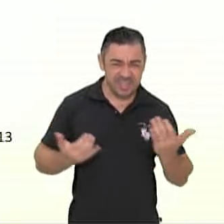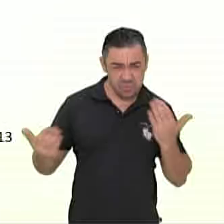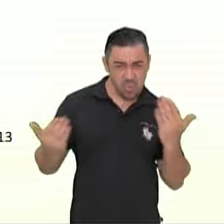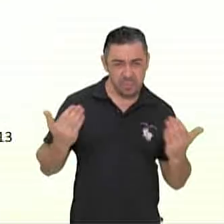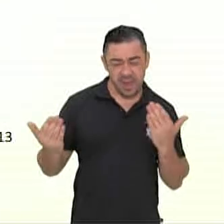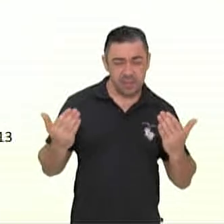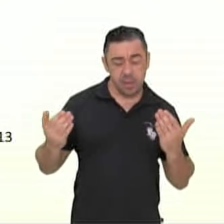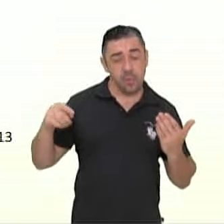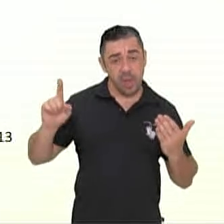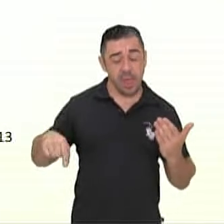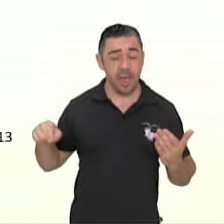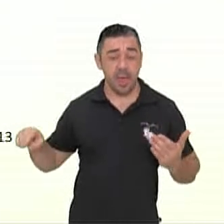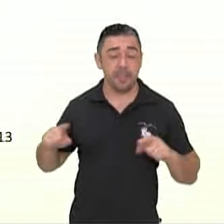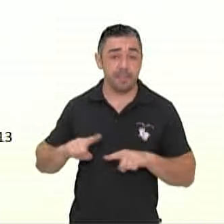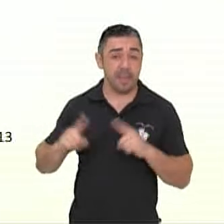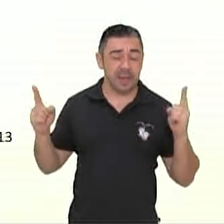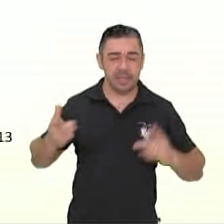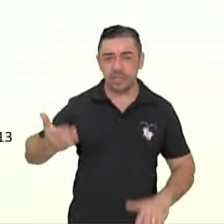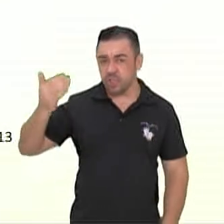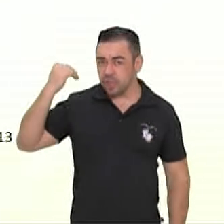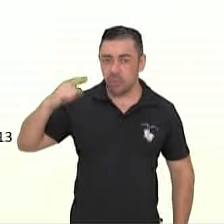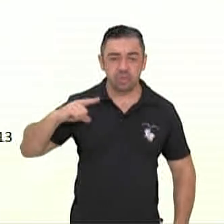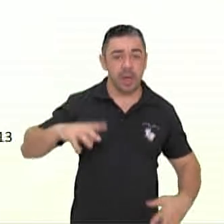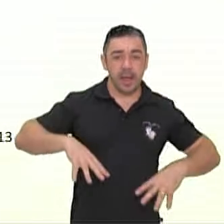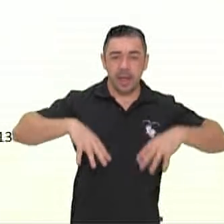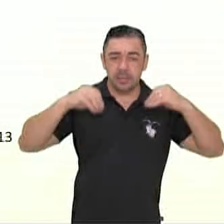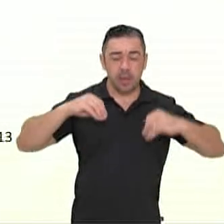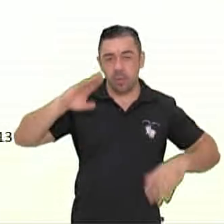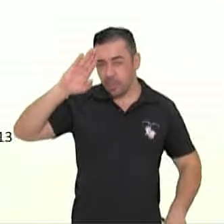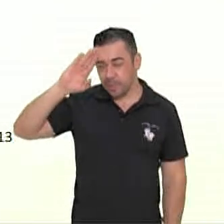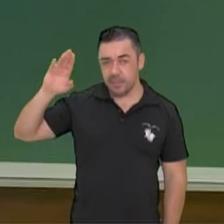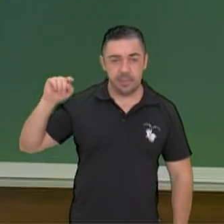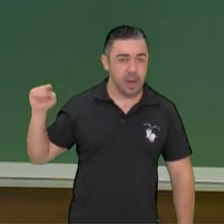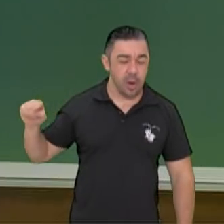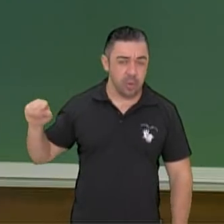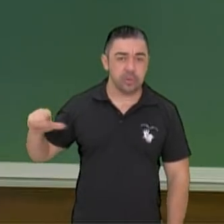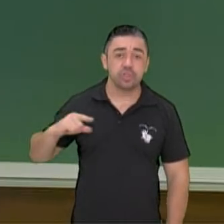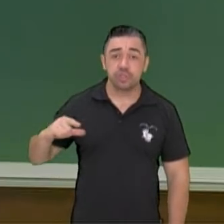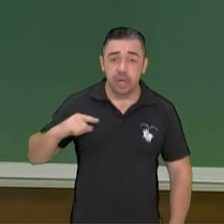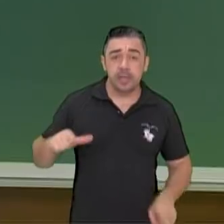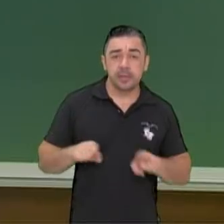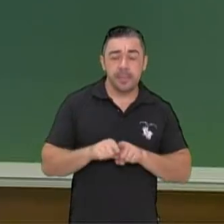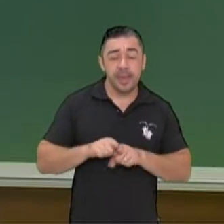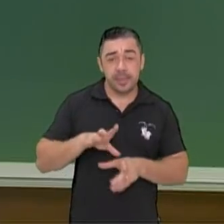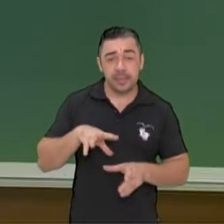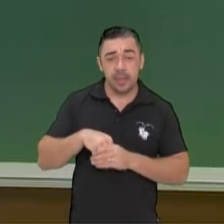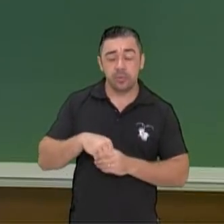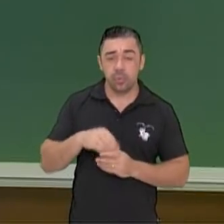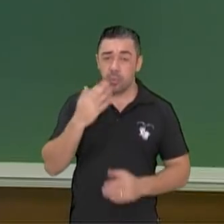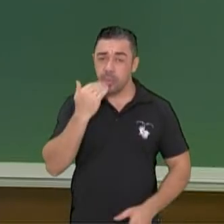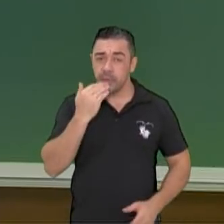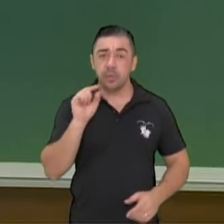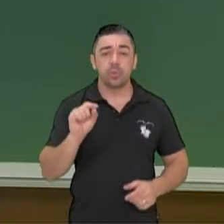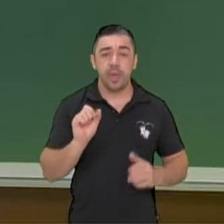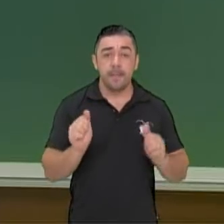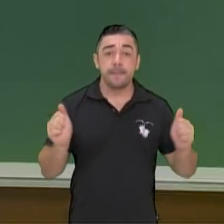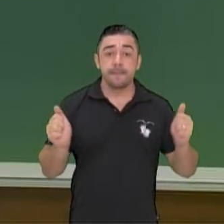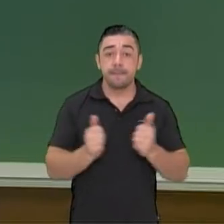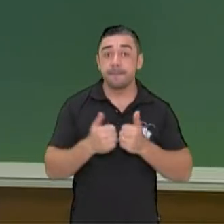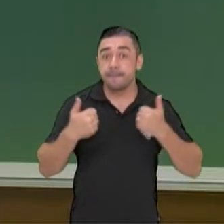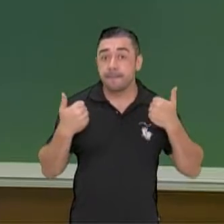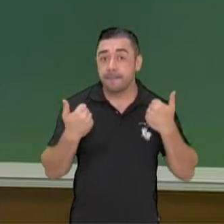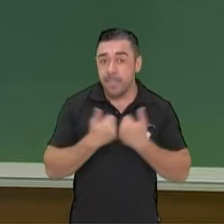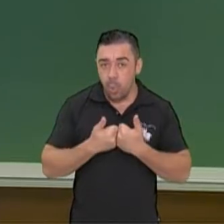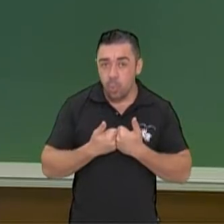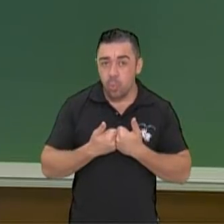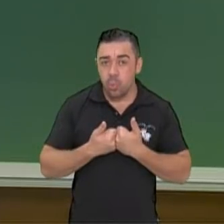né? Tem o principal alimento do período feudal era o pão, um dos